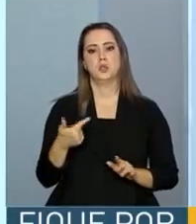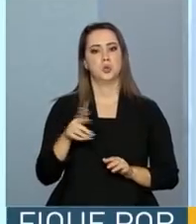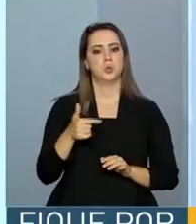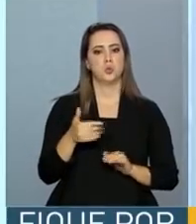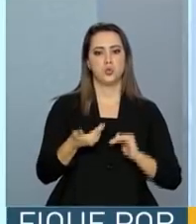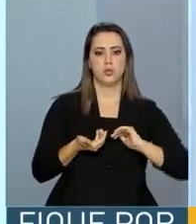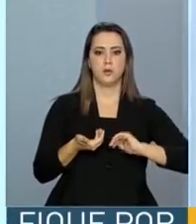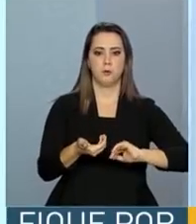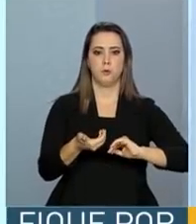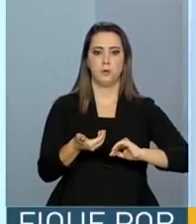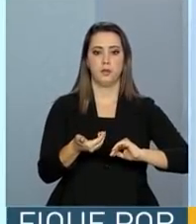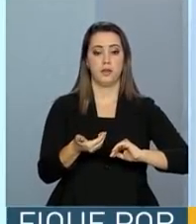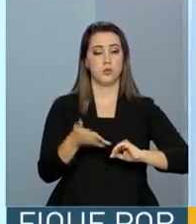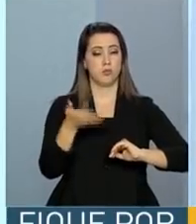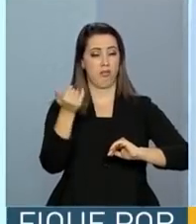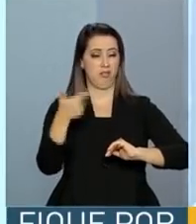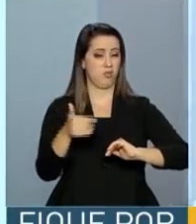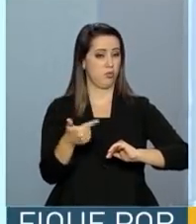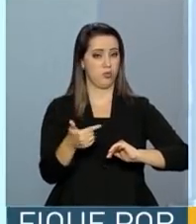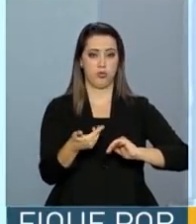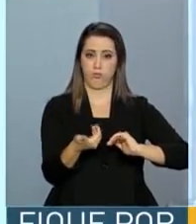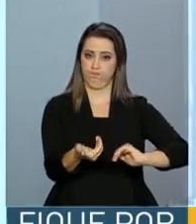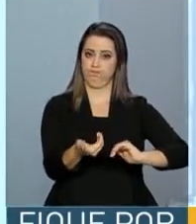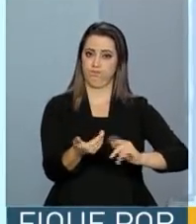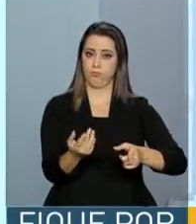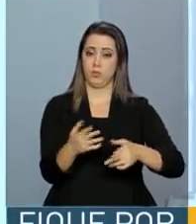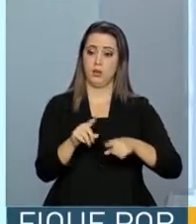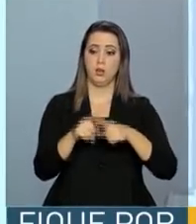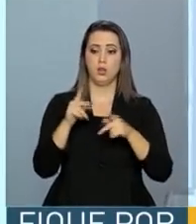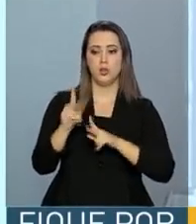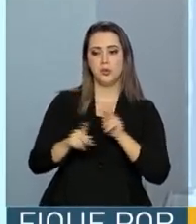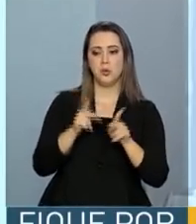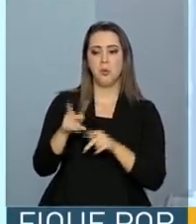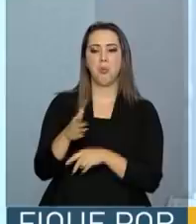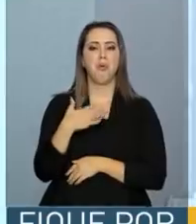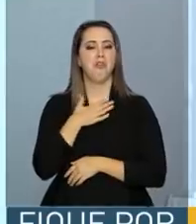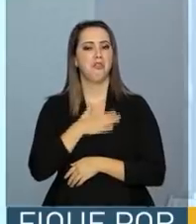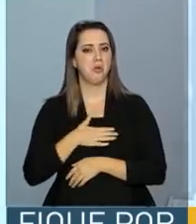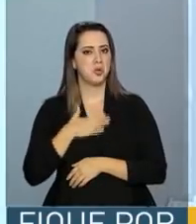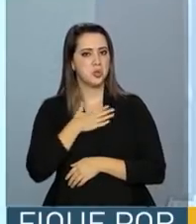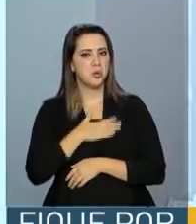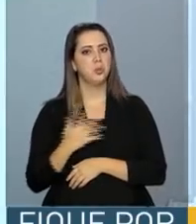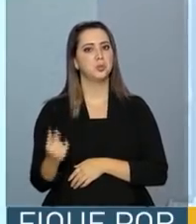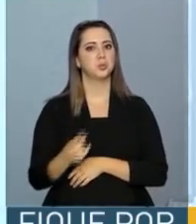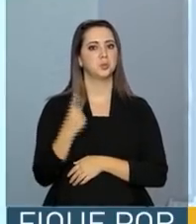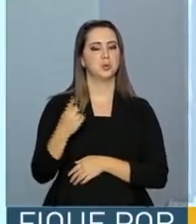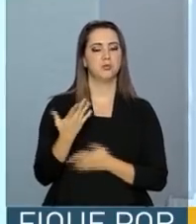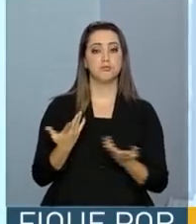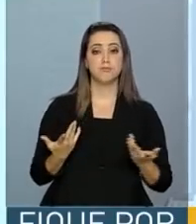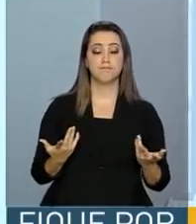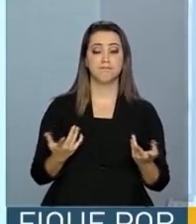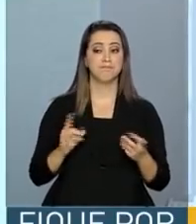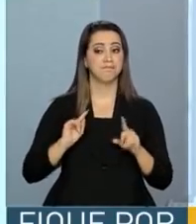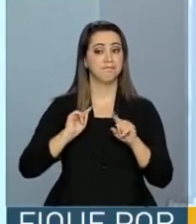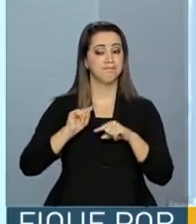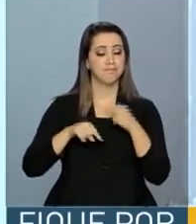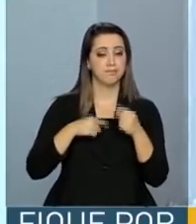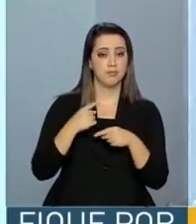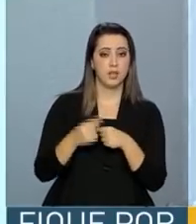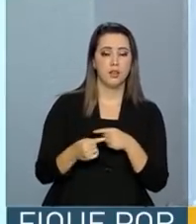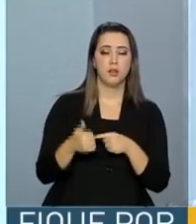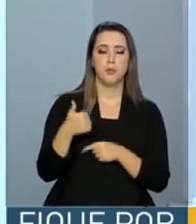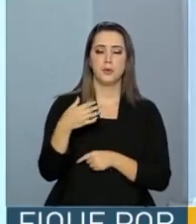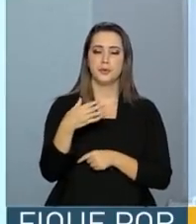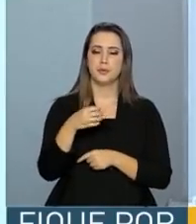naquele período e mais uma vez convenhamos o povo entrou nessa onda centralizadora veio a o governo